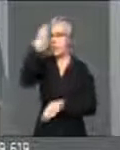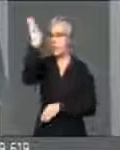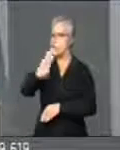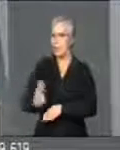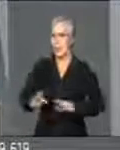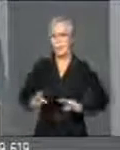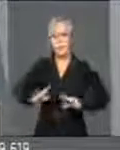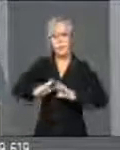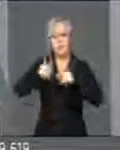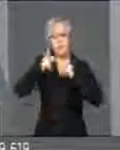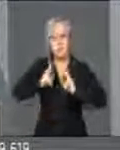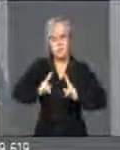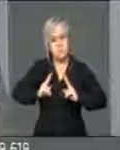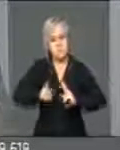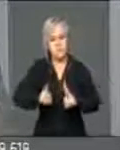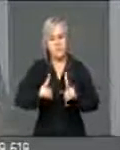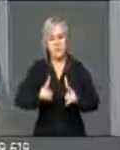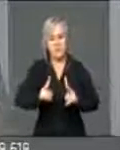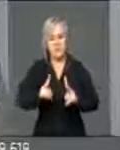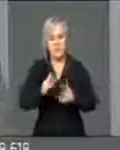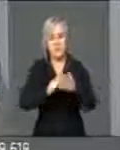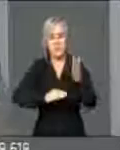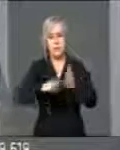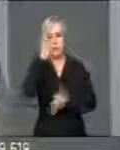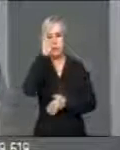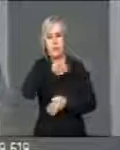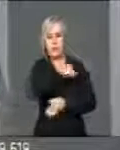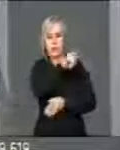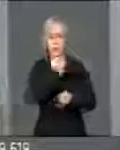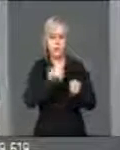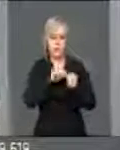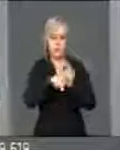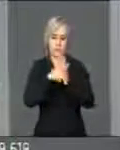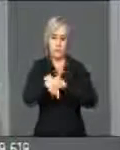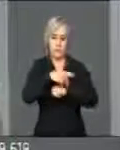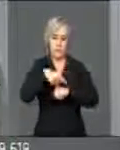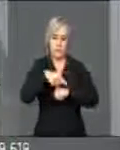toda a eternidade, o mal que os senhores causaram para esse país. Muito obrigado, senhor presidente.